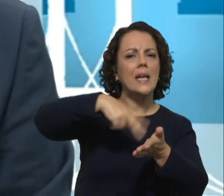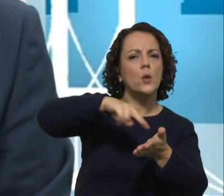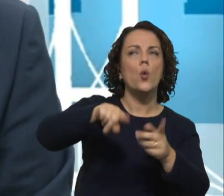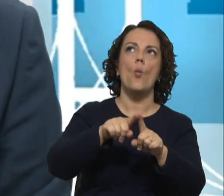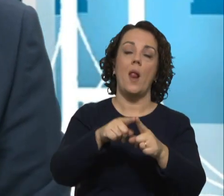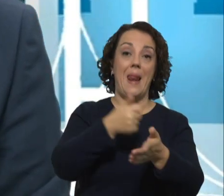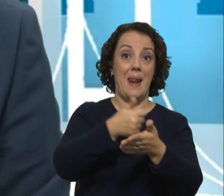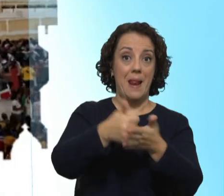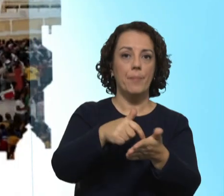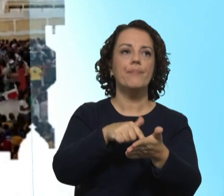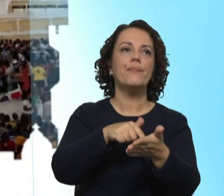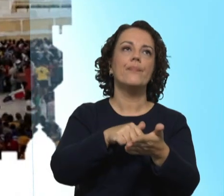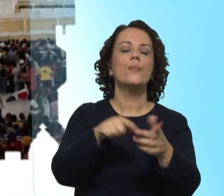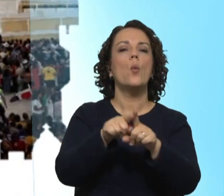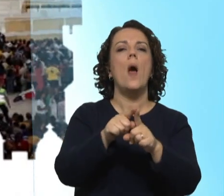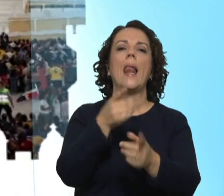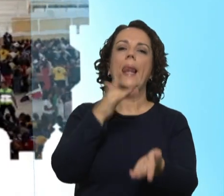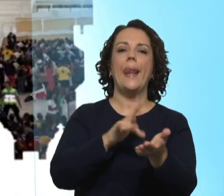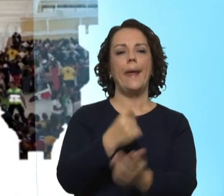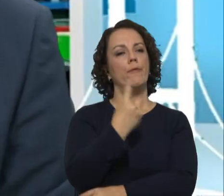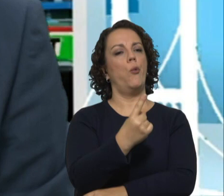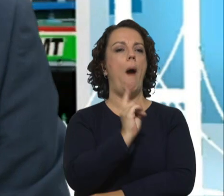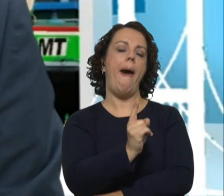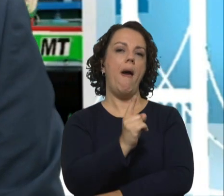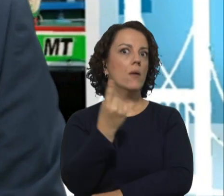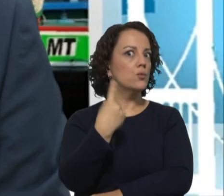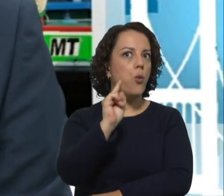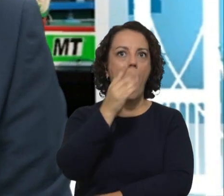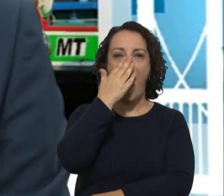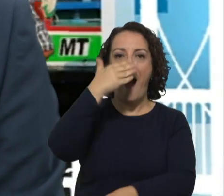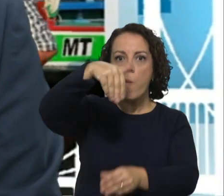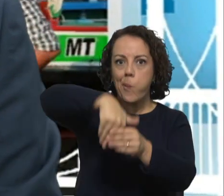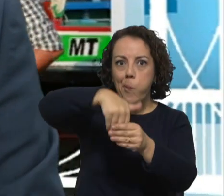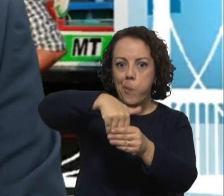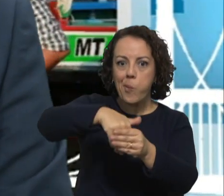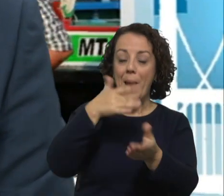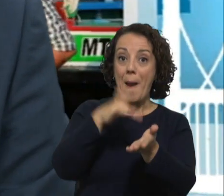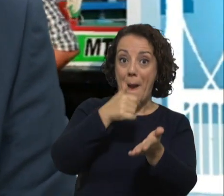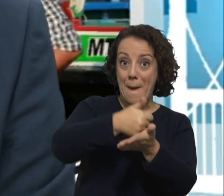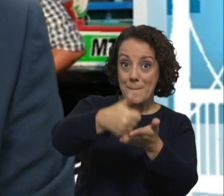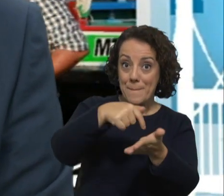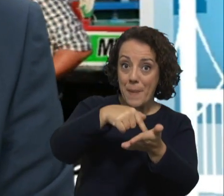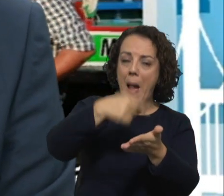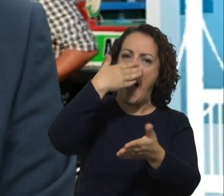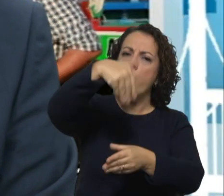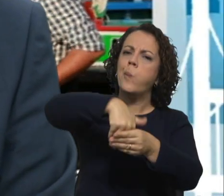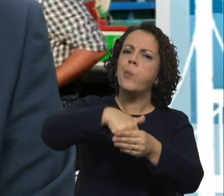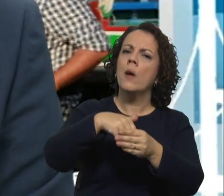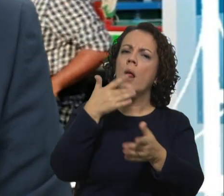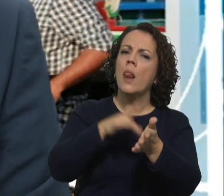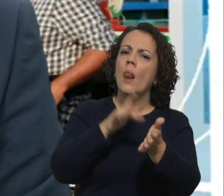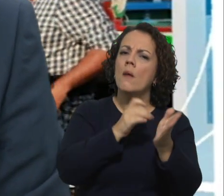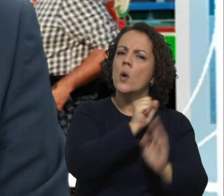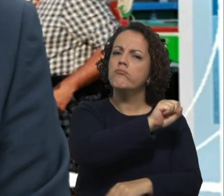mas uma estante deles, não é? Exatamente. A Bíblia é uma biblioteca nesse sentido. Eu creio que